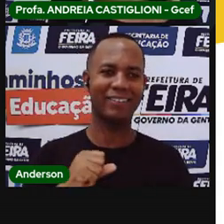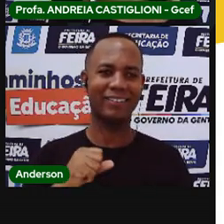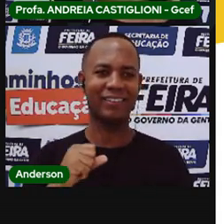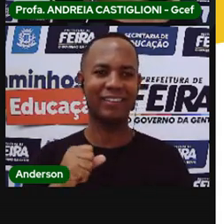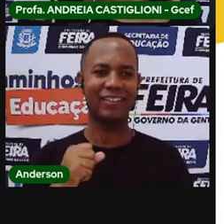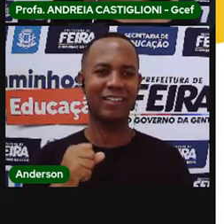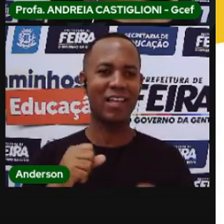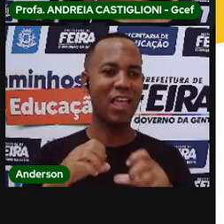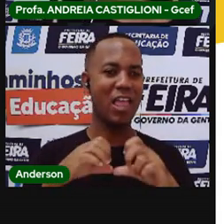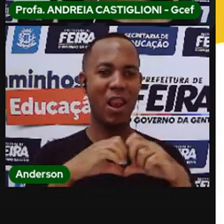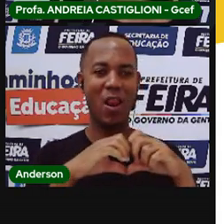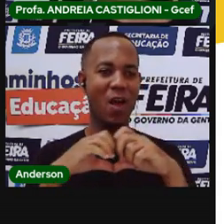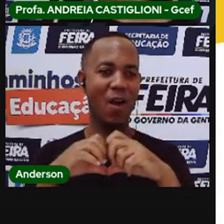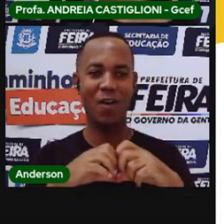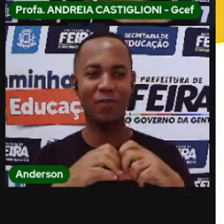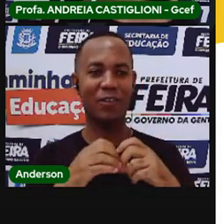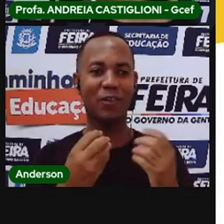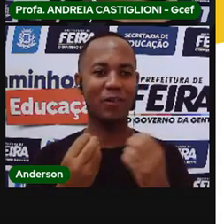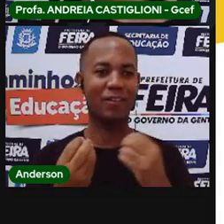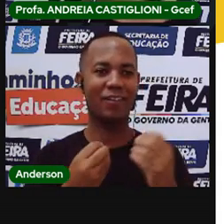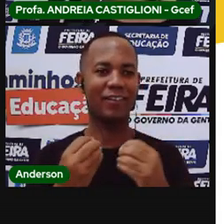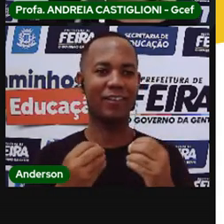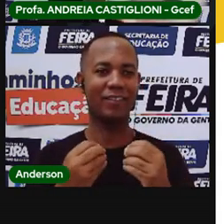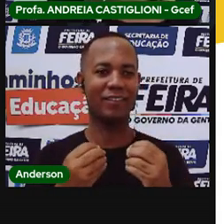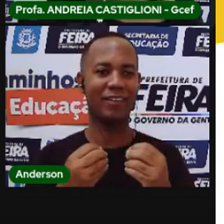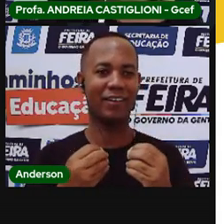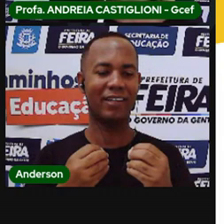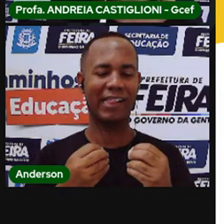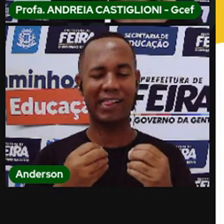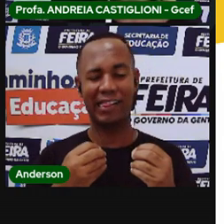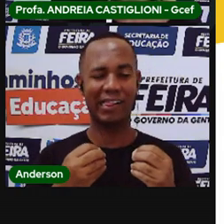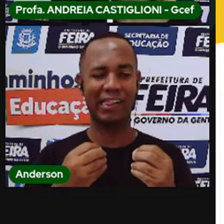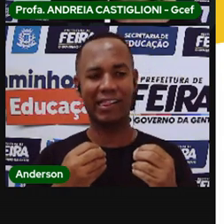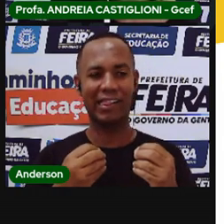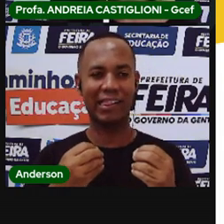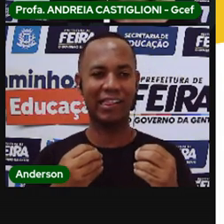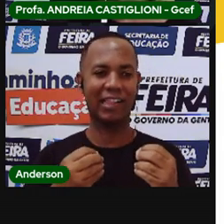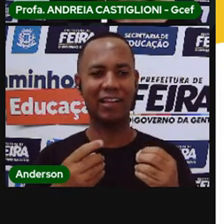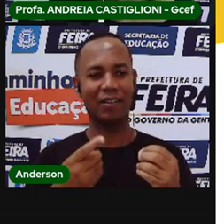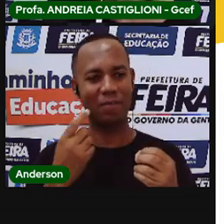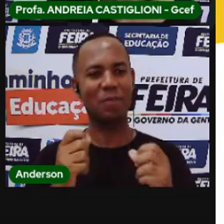em love, você coloca esse emojizinho.